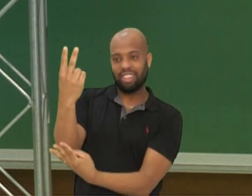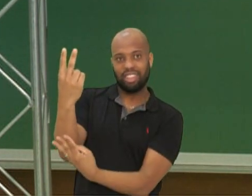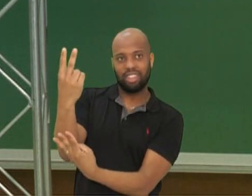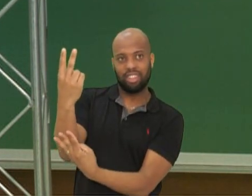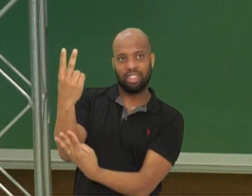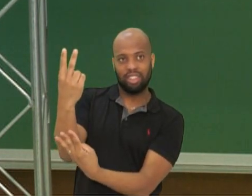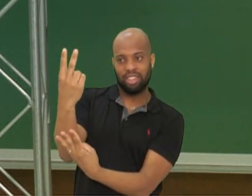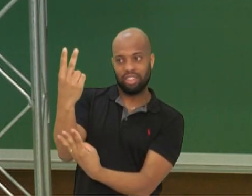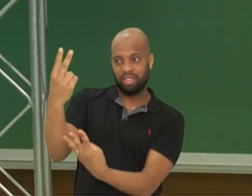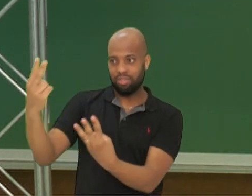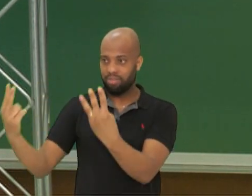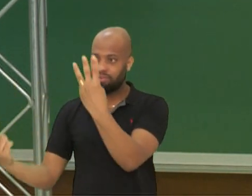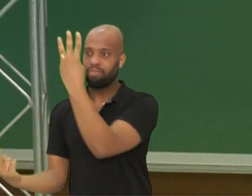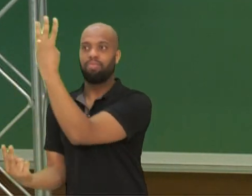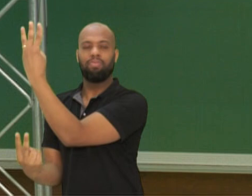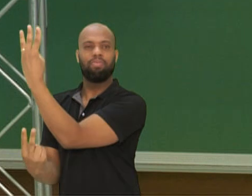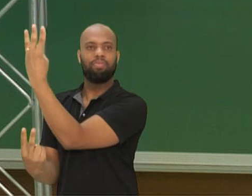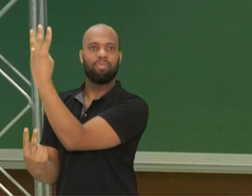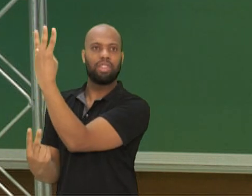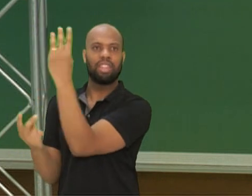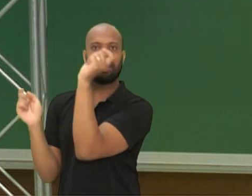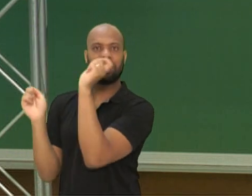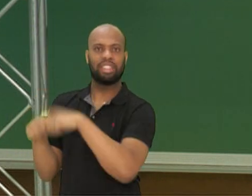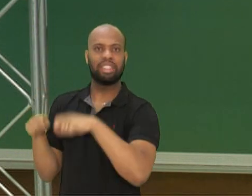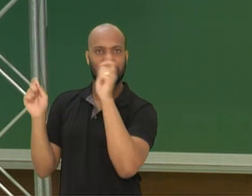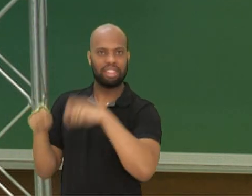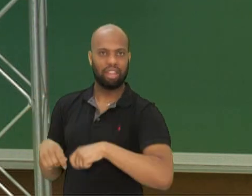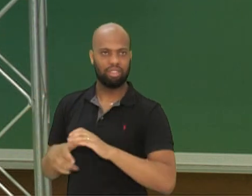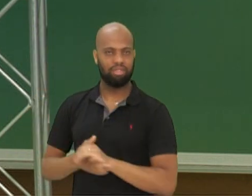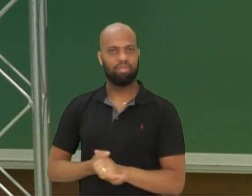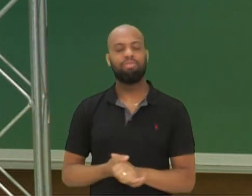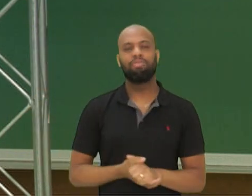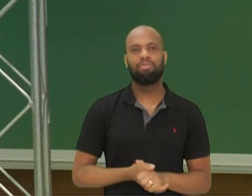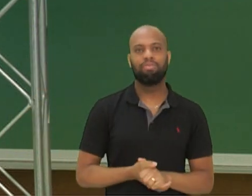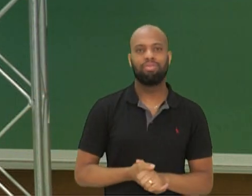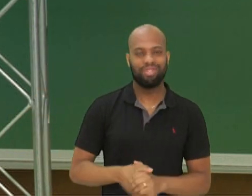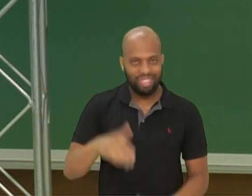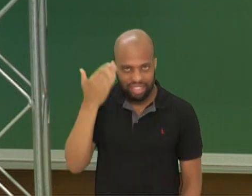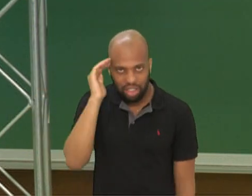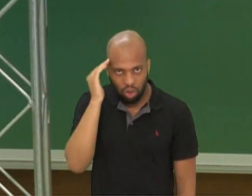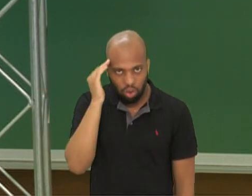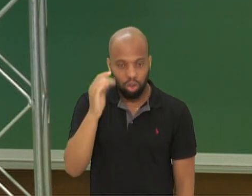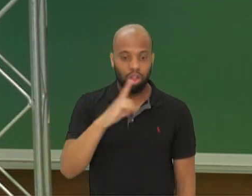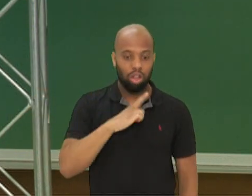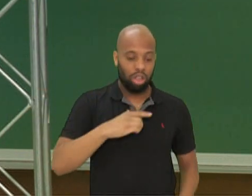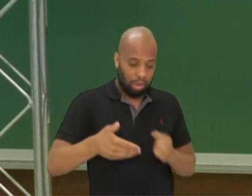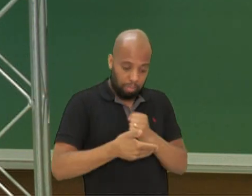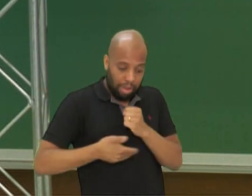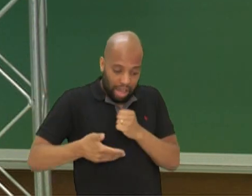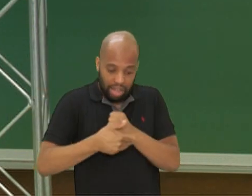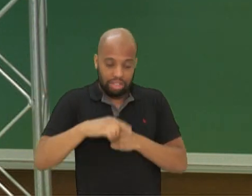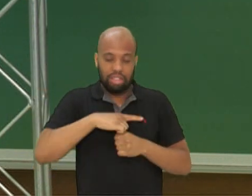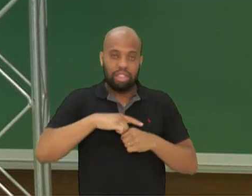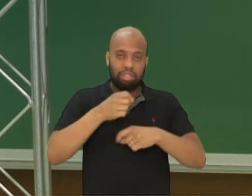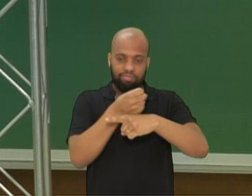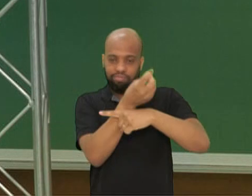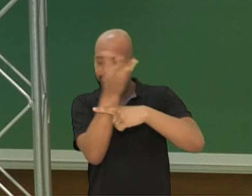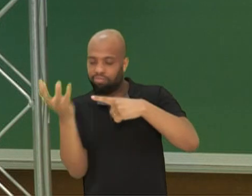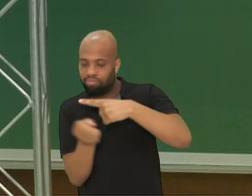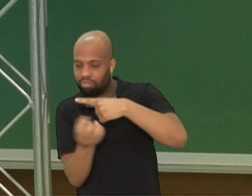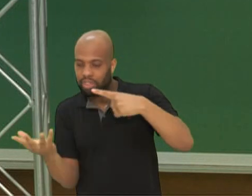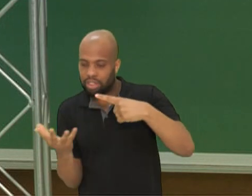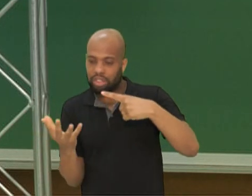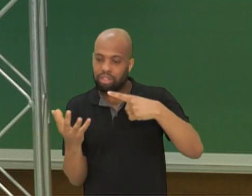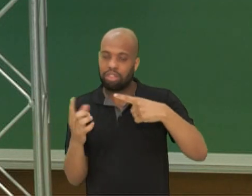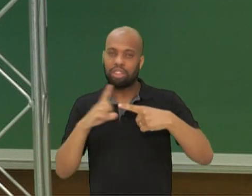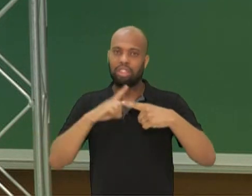Enfim, dá um tempinho para você desenvolver o exercício e aí a gente volta aqui juntos para fazer passo a passo e o professor vai explicar nos